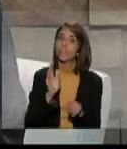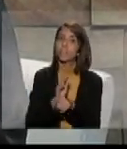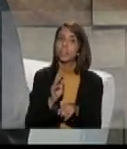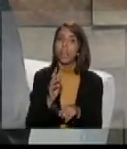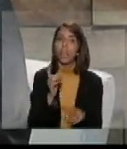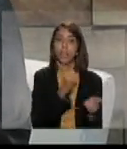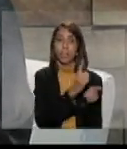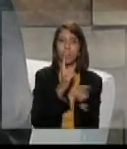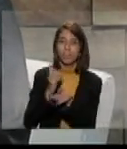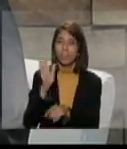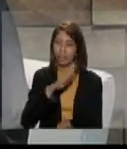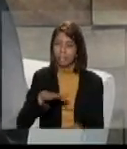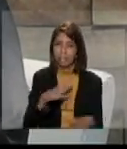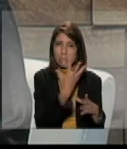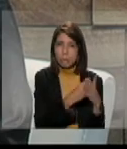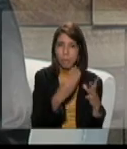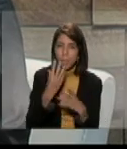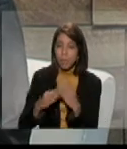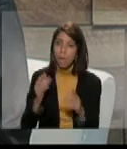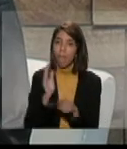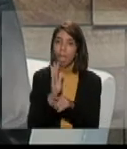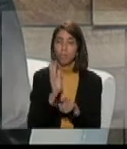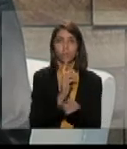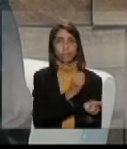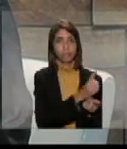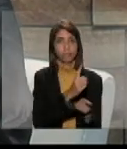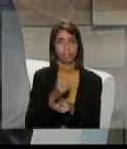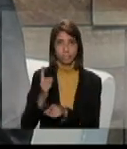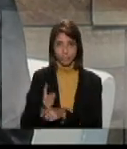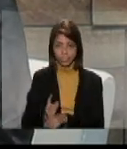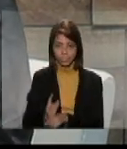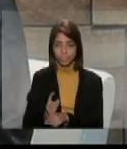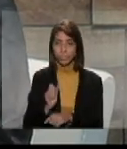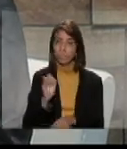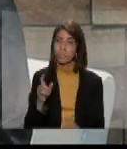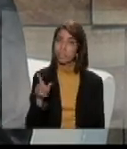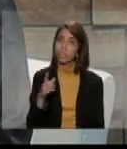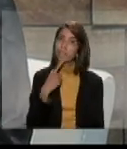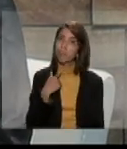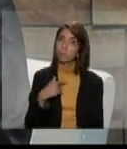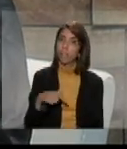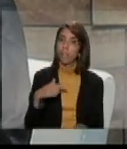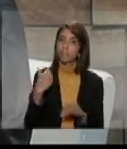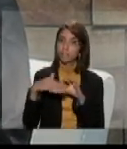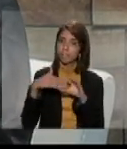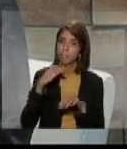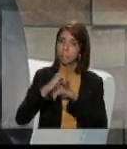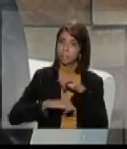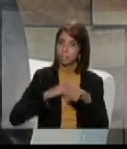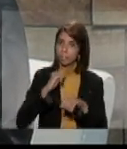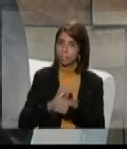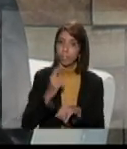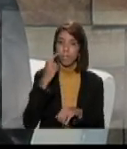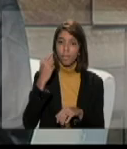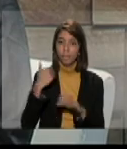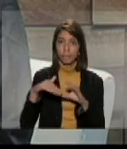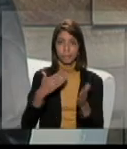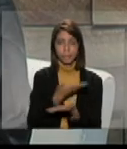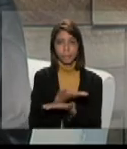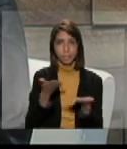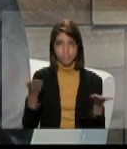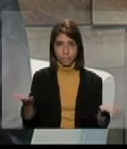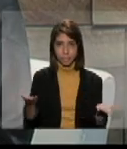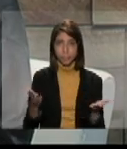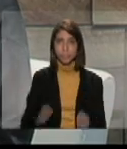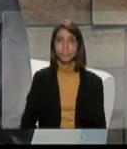até aqui e nos ajudar a localizar as crianças desaparecidas que a gente veículo aqui na nossa programação se você quiser falar conosco o